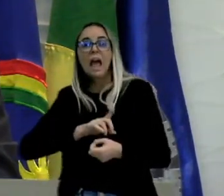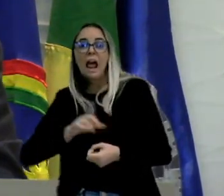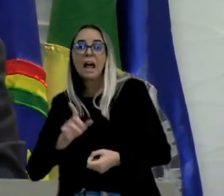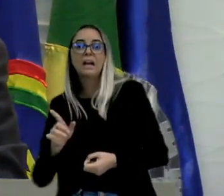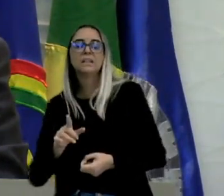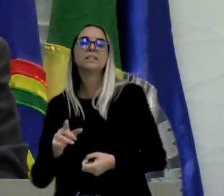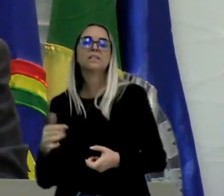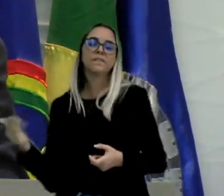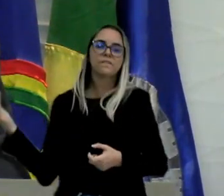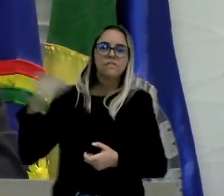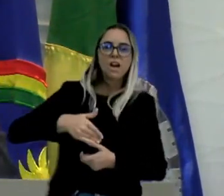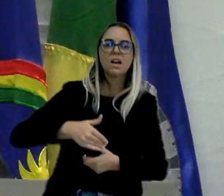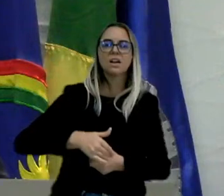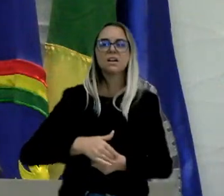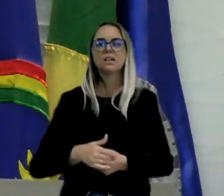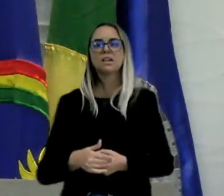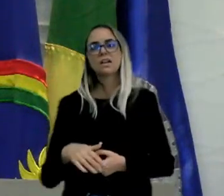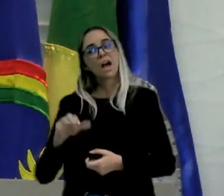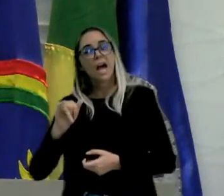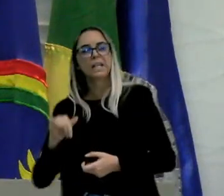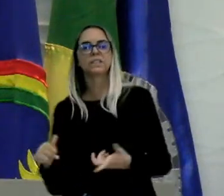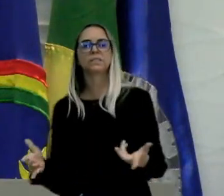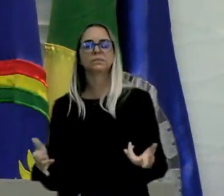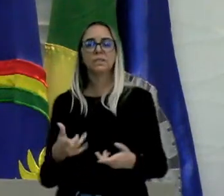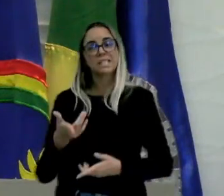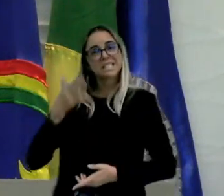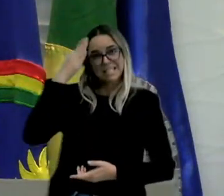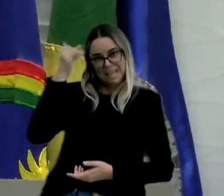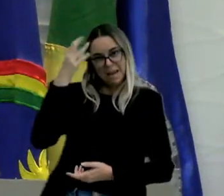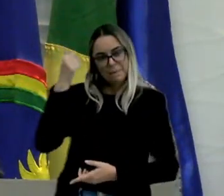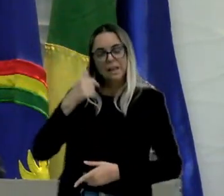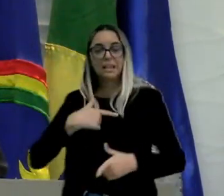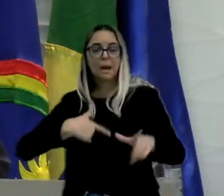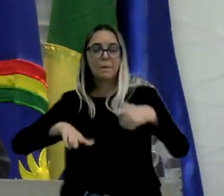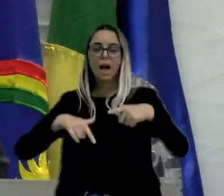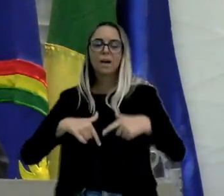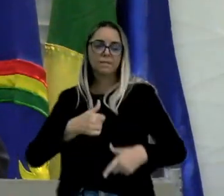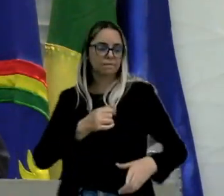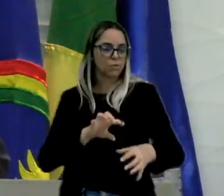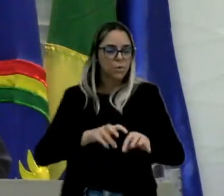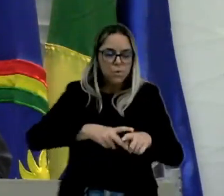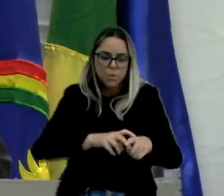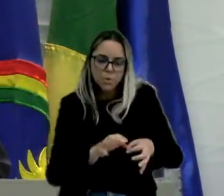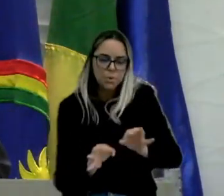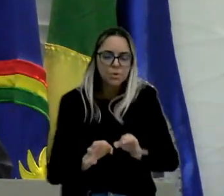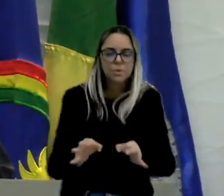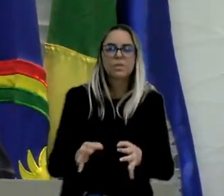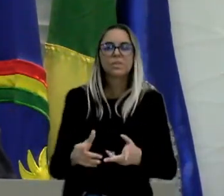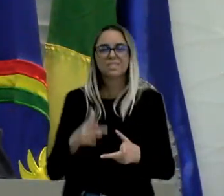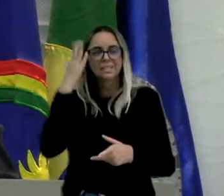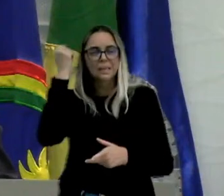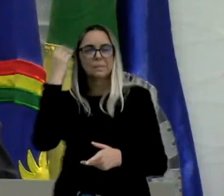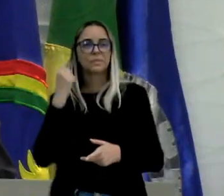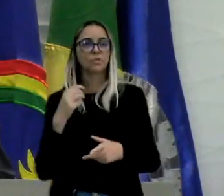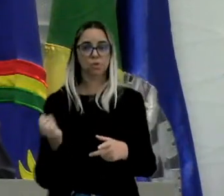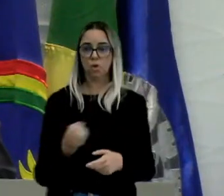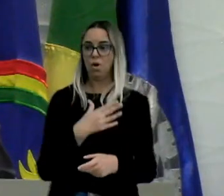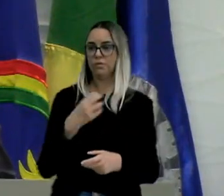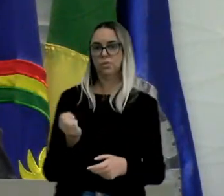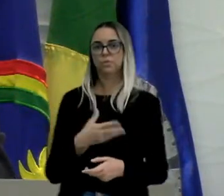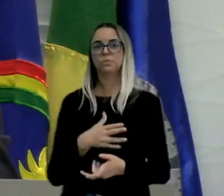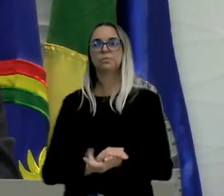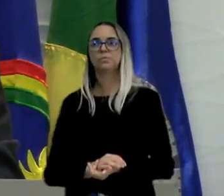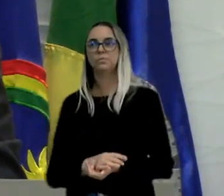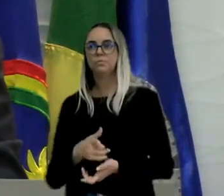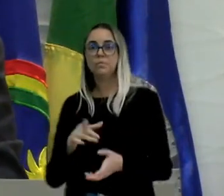Eles sabe cuidar de equipamentos agrícolas e sabe cuidar de máquinas muito bem vai chegar esses equipamentos novos eu acho que não dá tempo eles eles